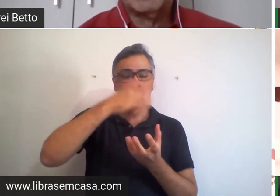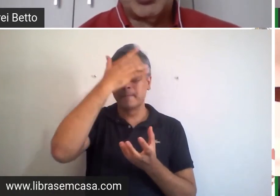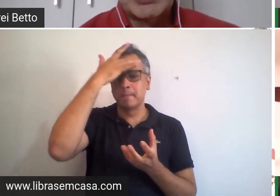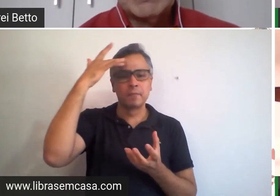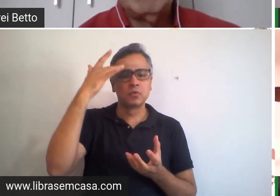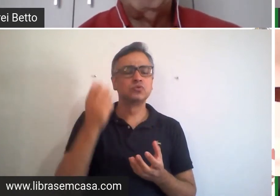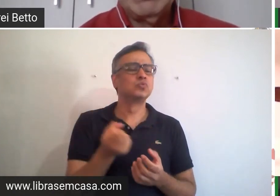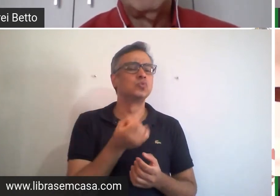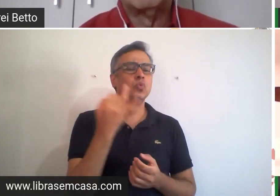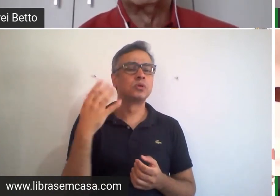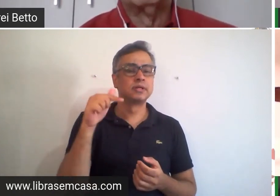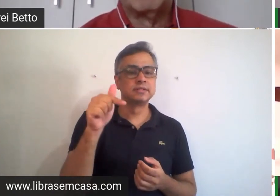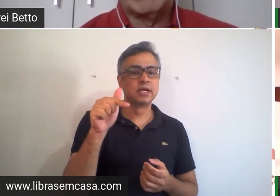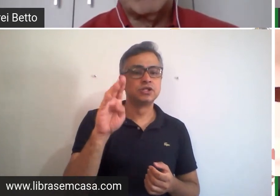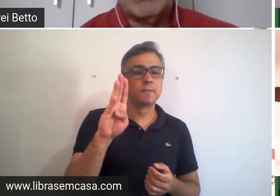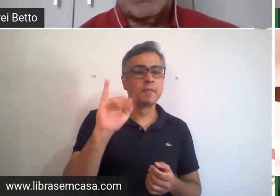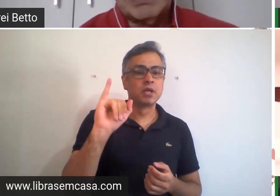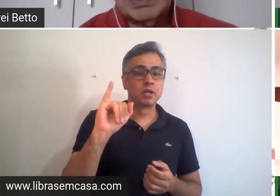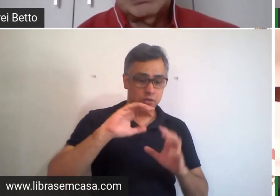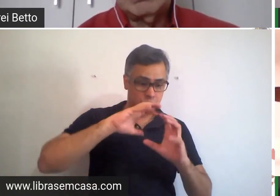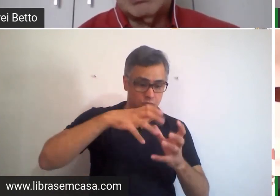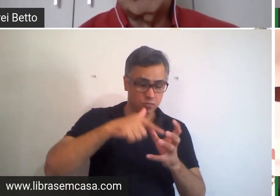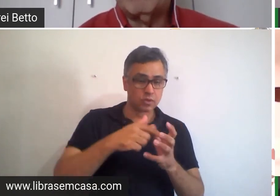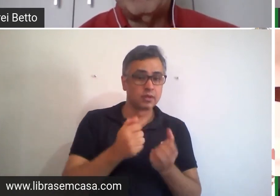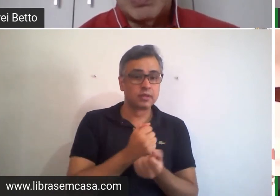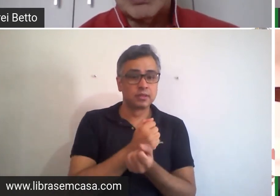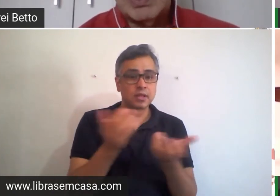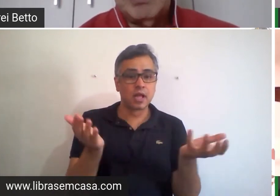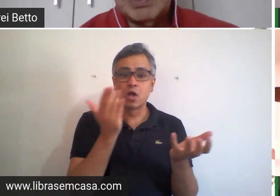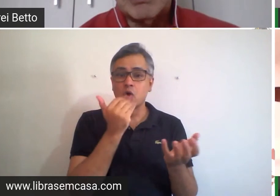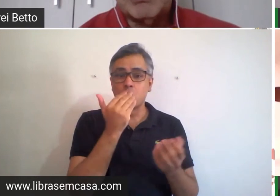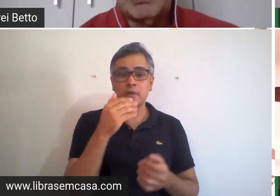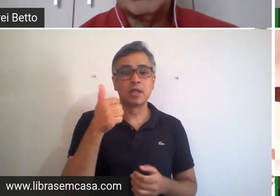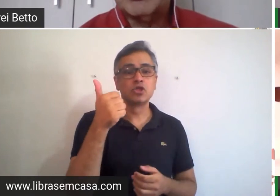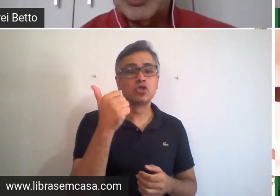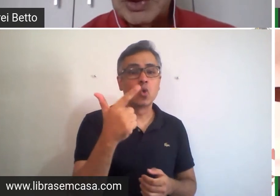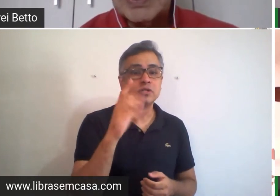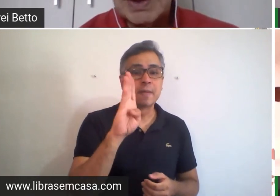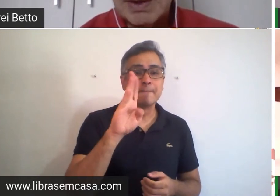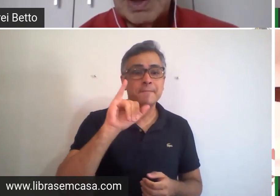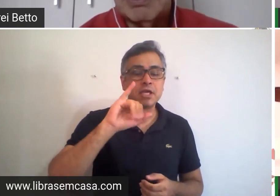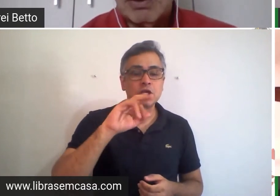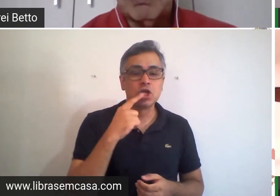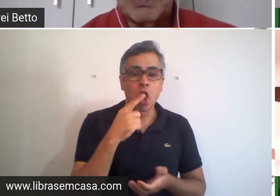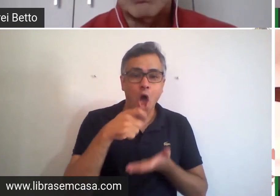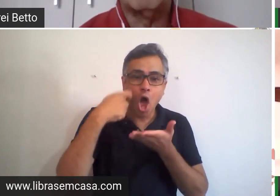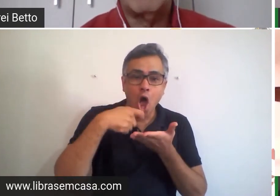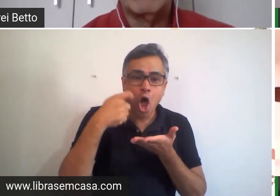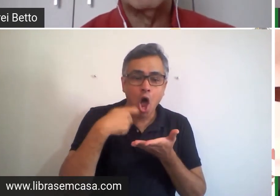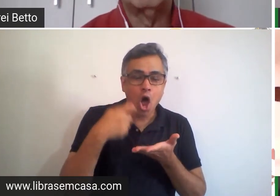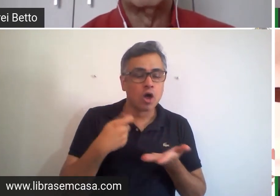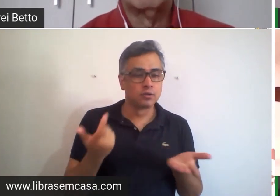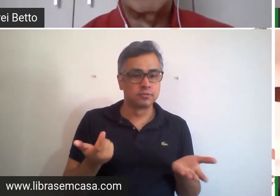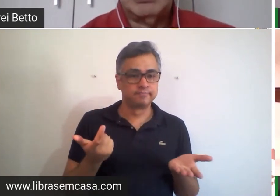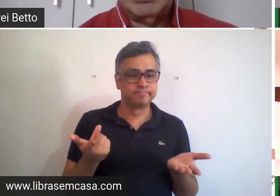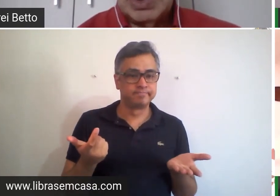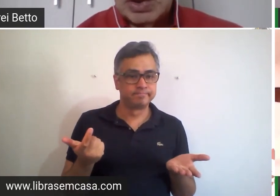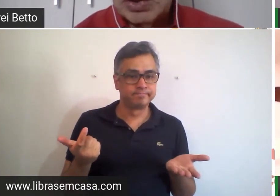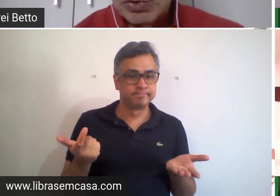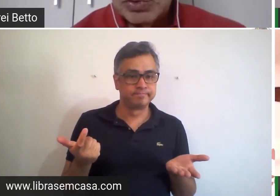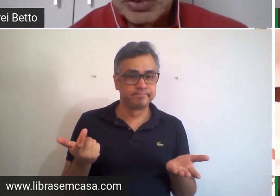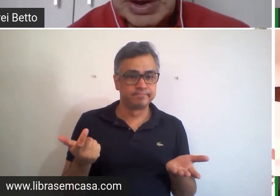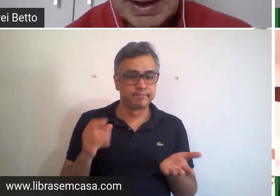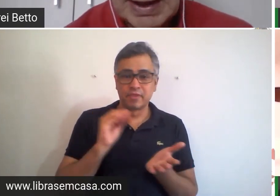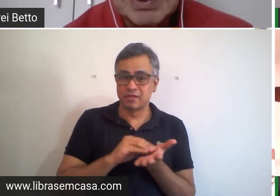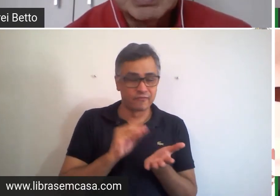para 12 bilhões de bocas. Então não faltam alimentos, falta justiça. É isso que falta. Falta isso